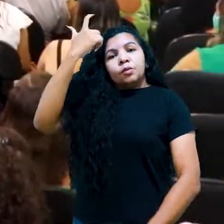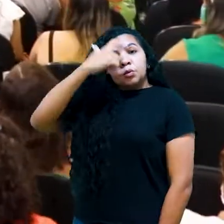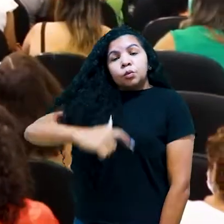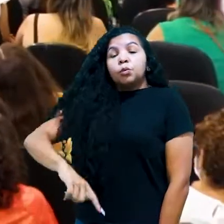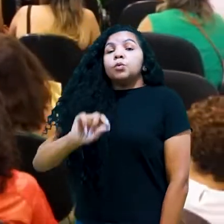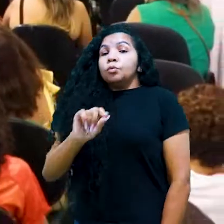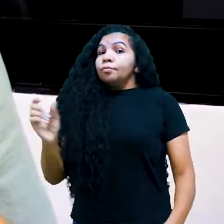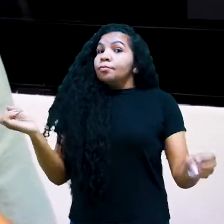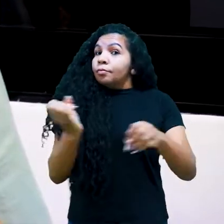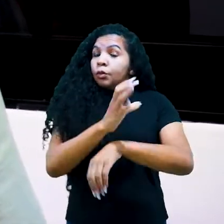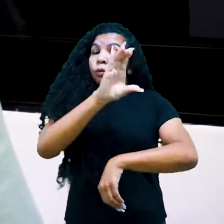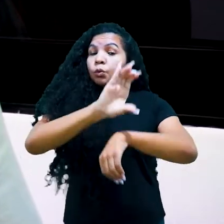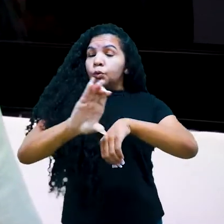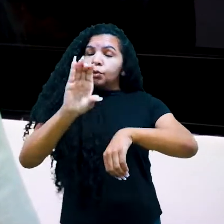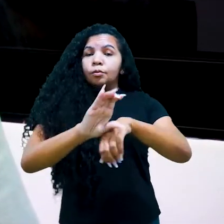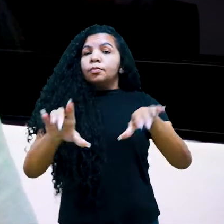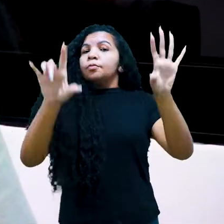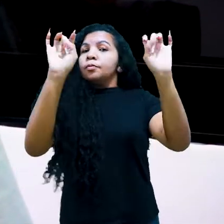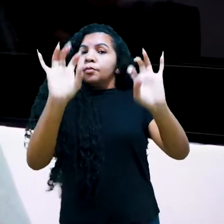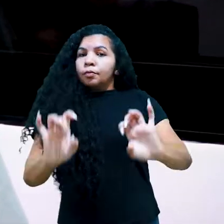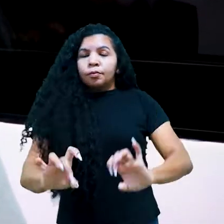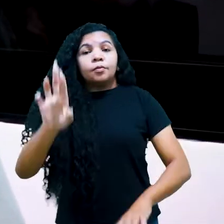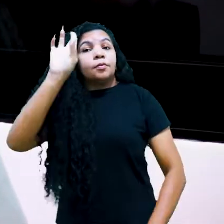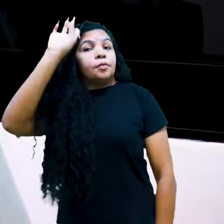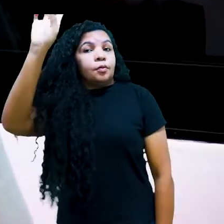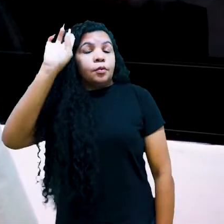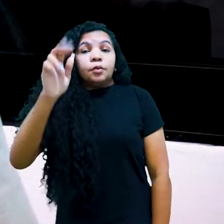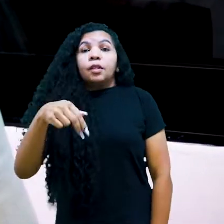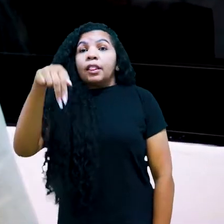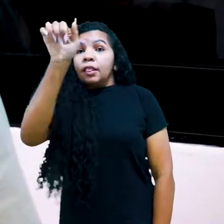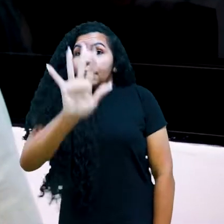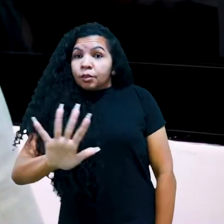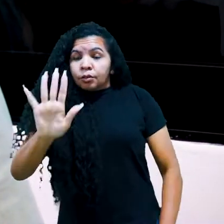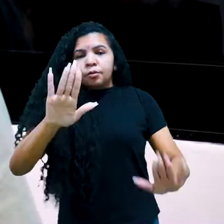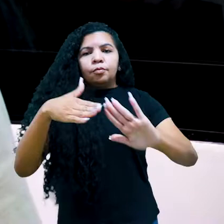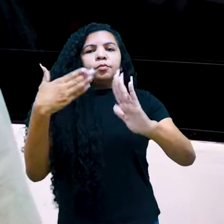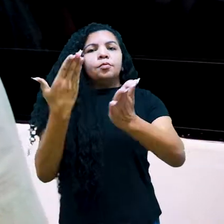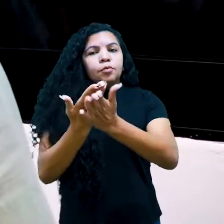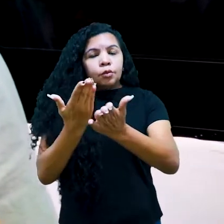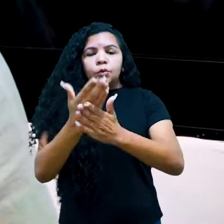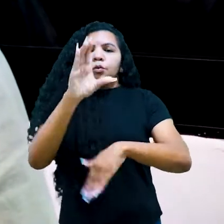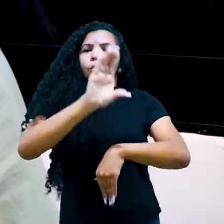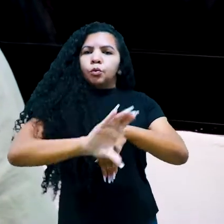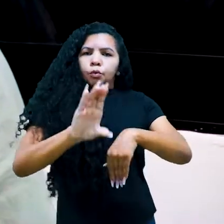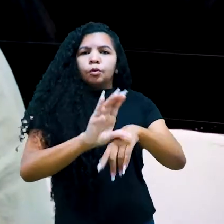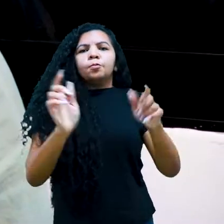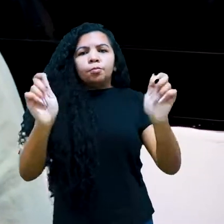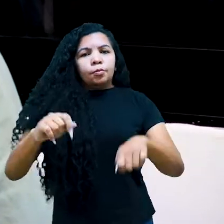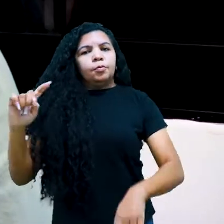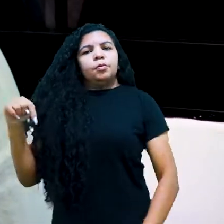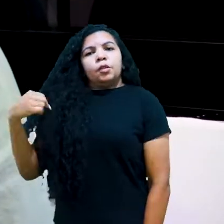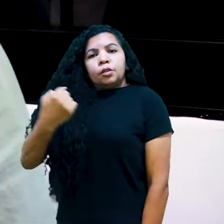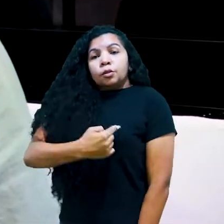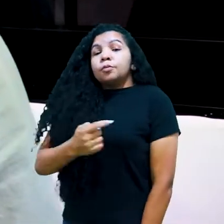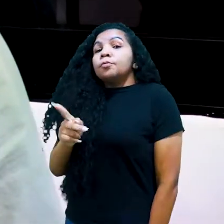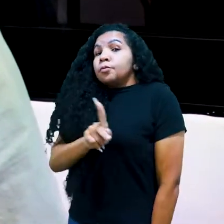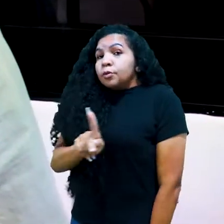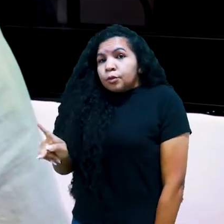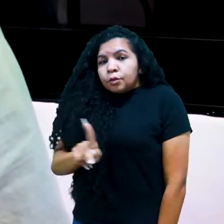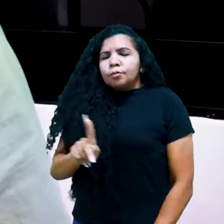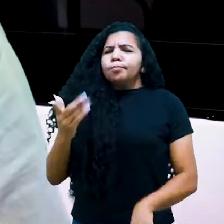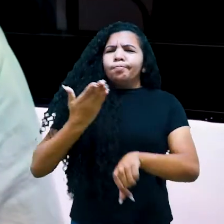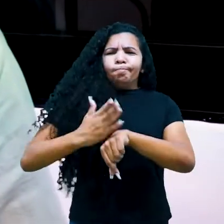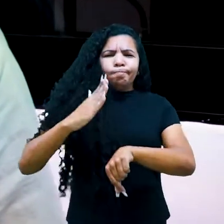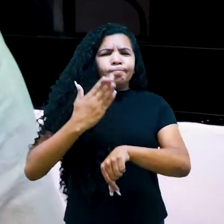eu estou agora concluindo concluir o curso especialização em gestão Educacional e escolar e esse curso é uma oportunidade para nós